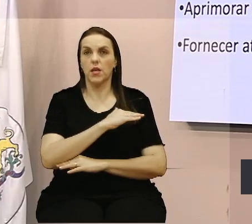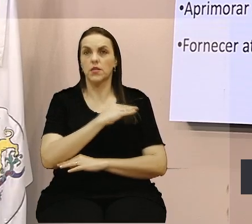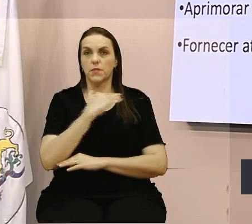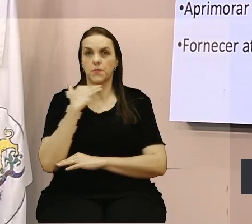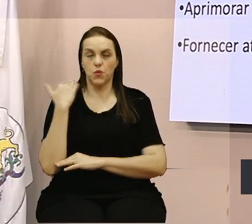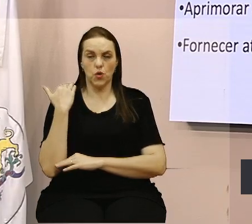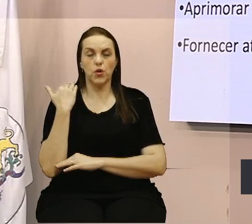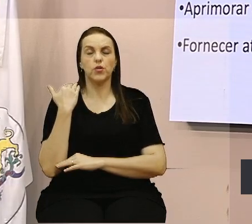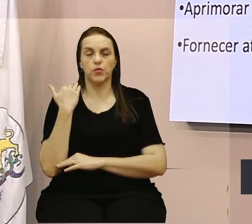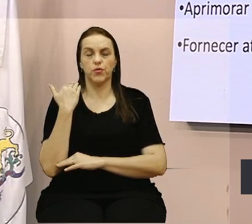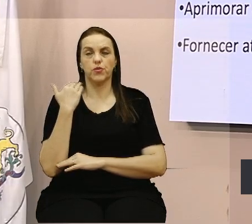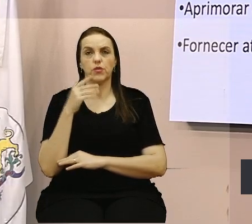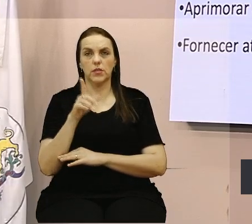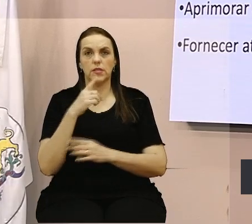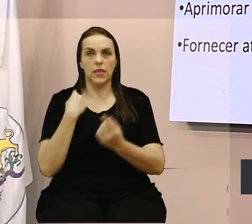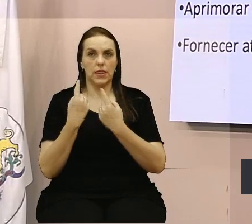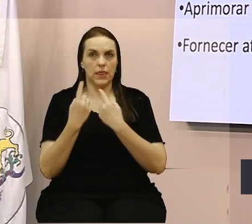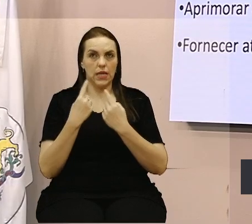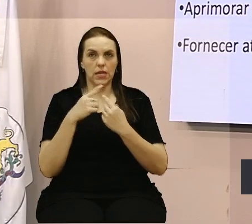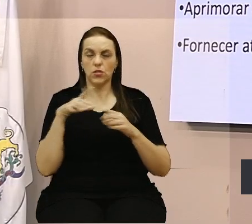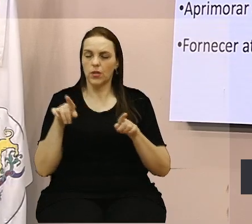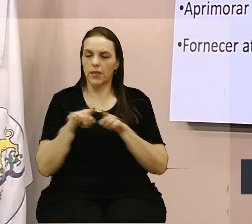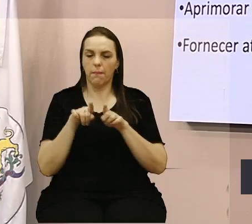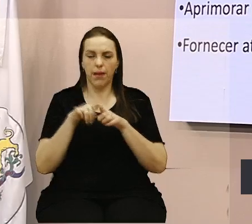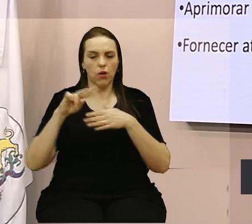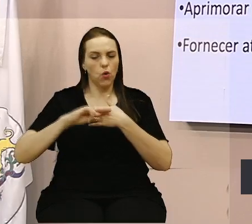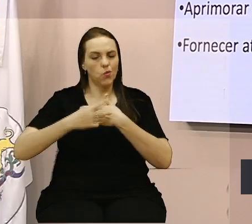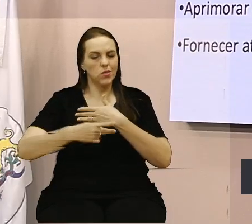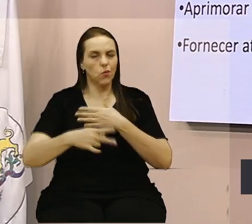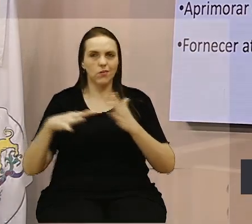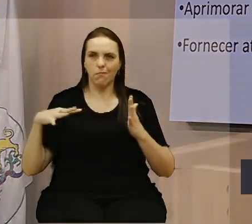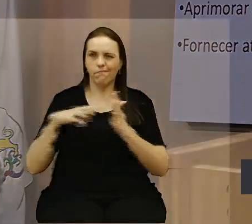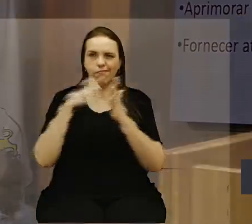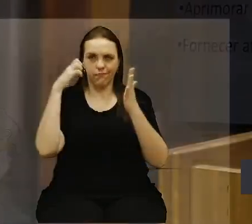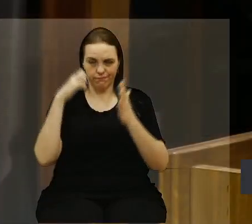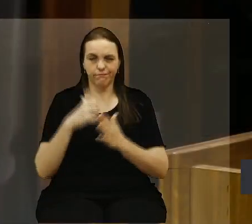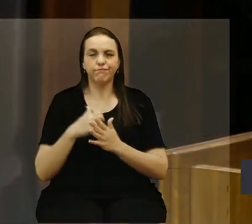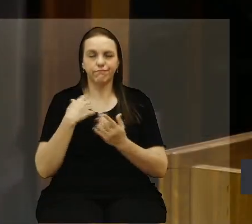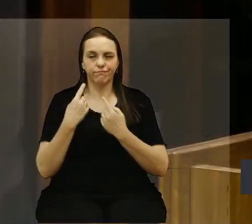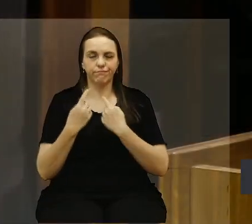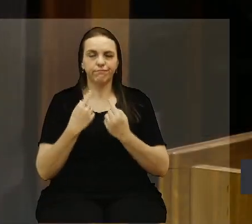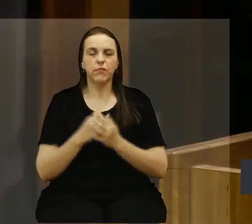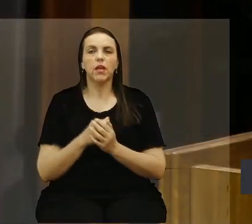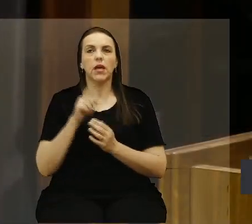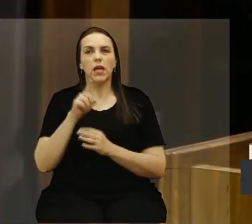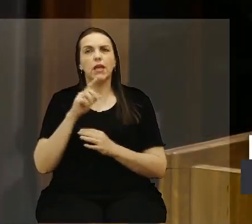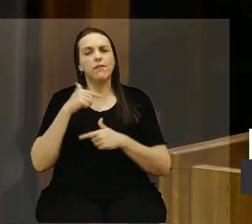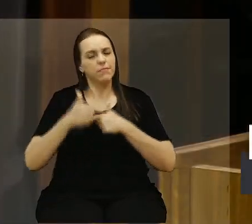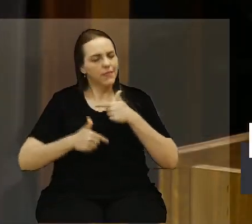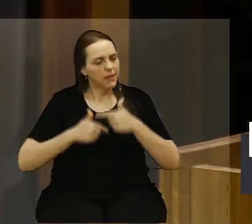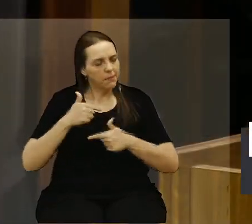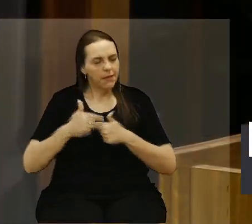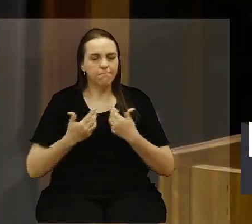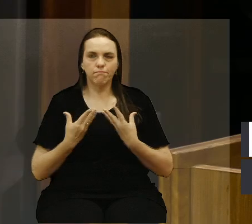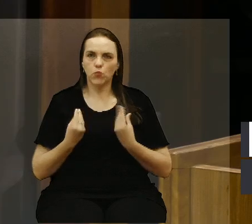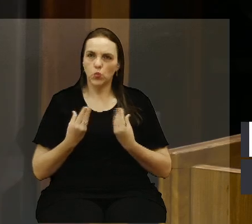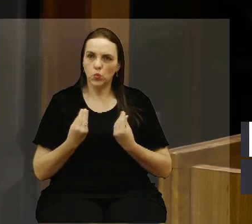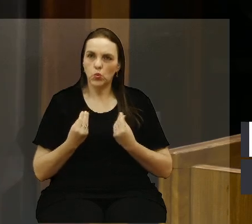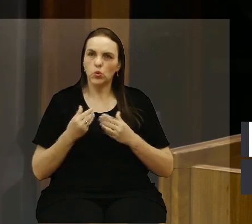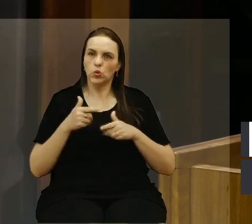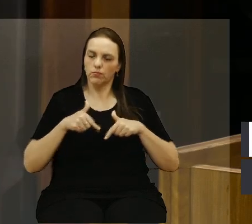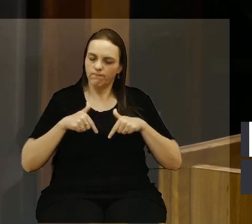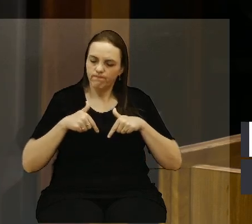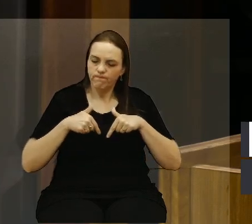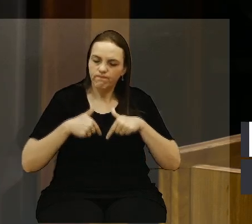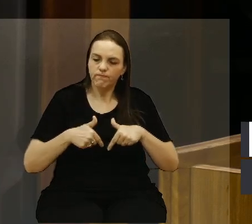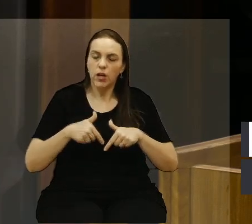50% o número de mortes e sequelados no trânsito. Essa que é a ideia, é onde que a gente vai trabalhar bastante, né, para conseguirmos